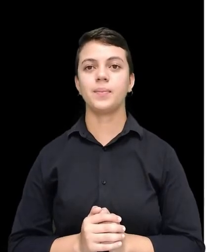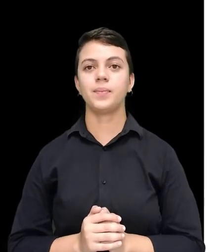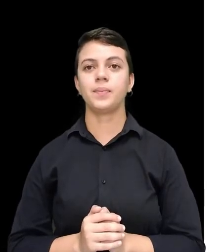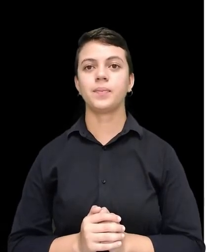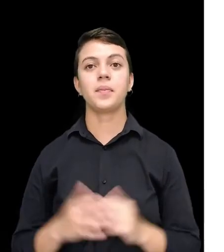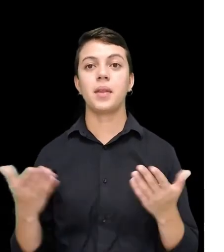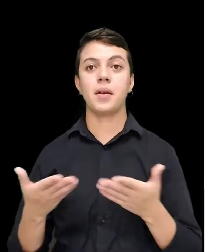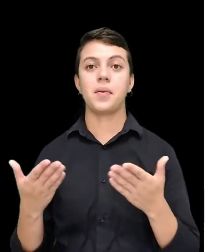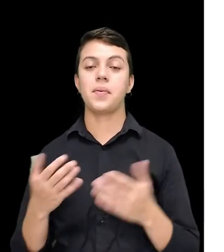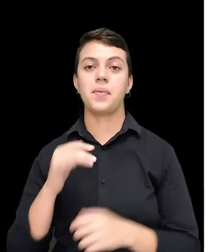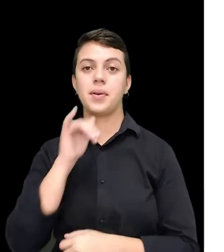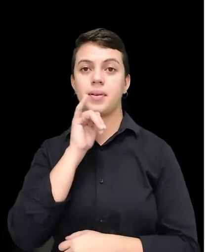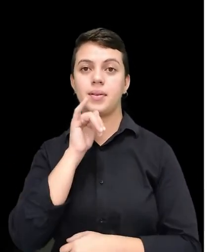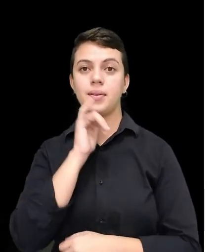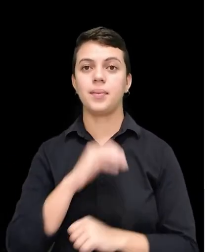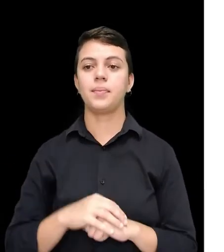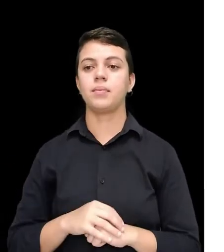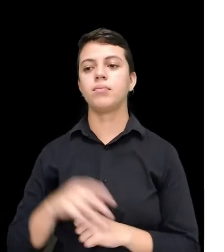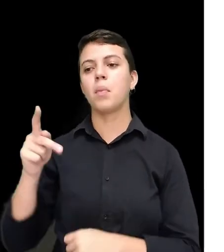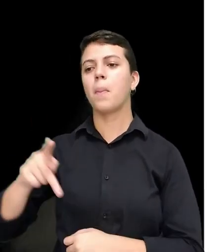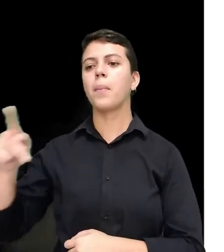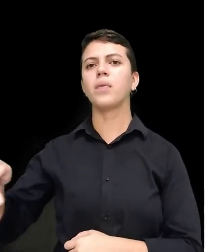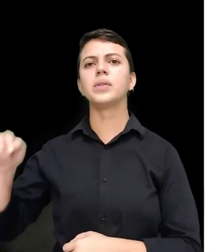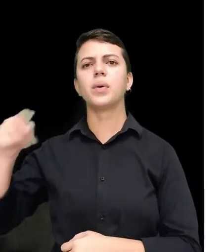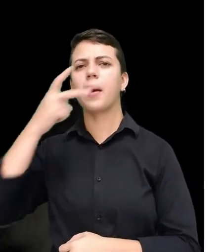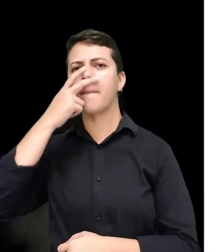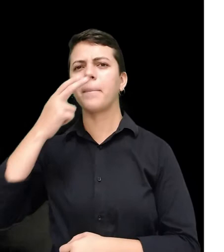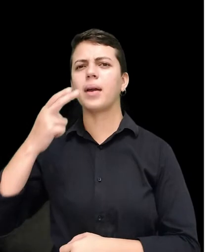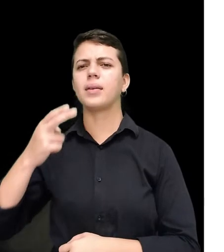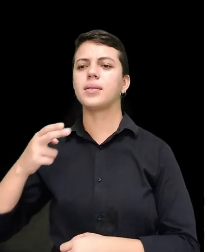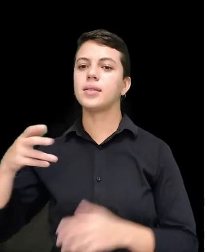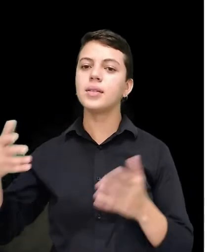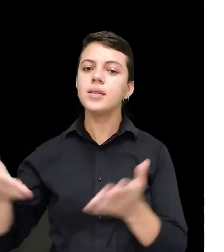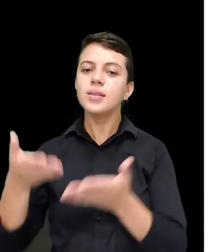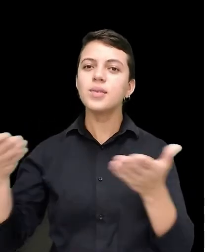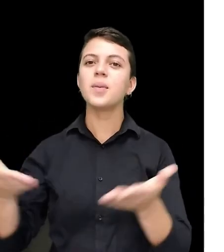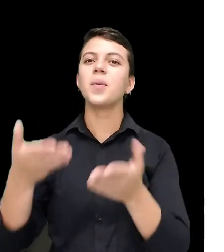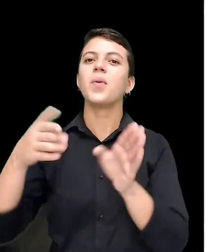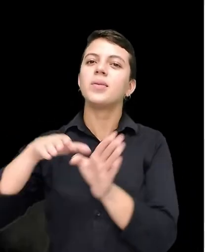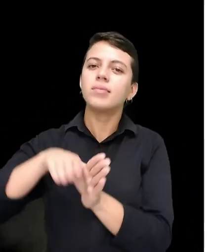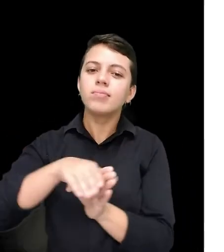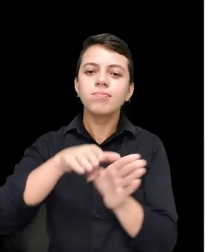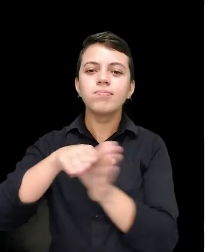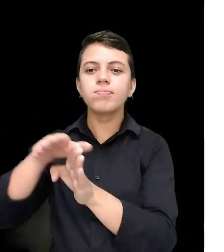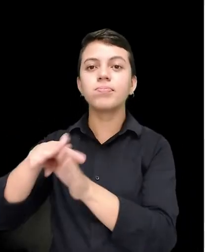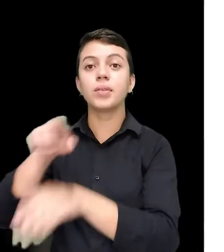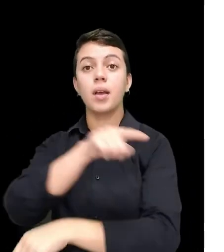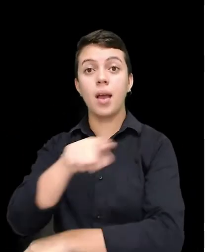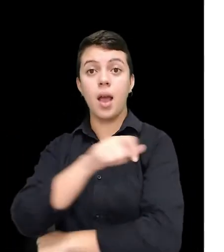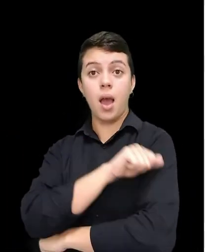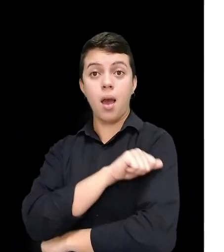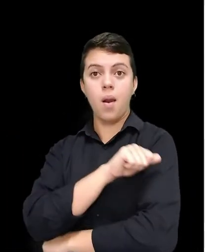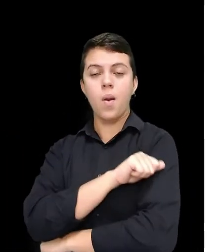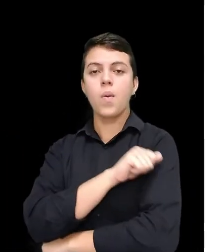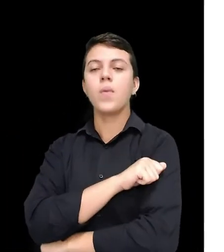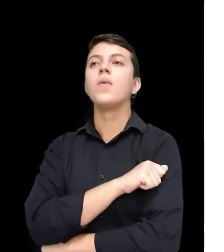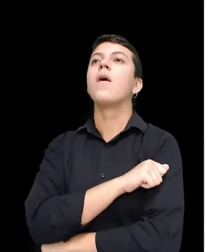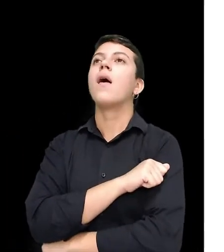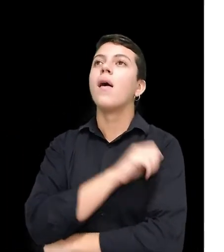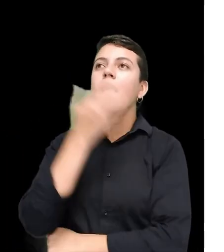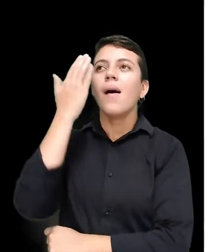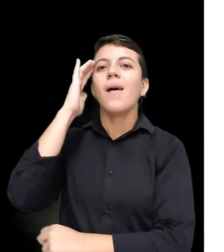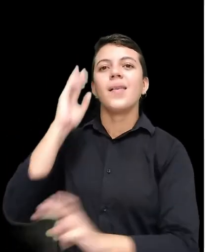agora é que o professor motive, o professor oriente, o professor organize situações,